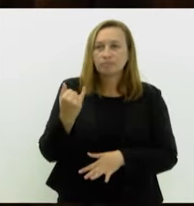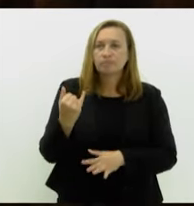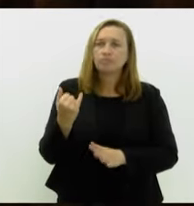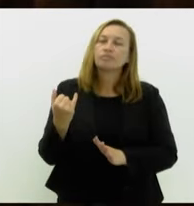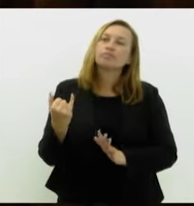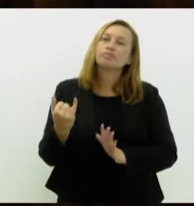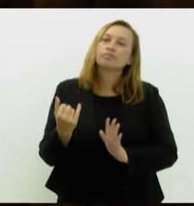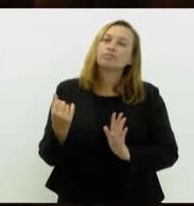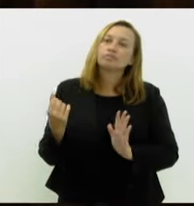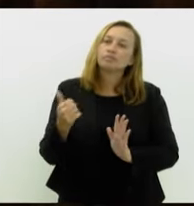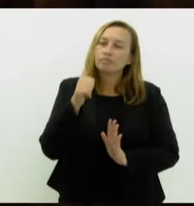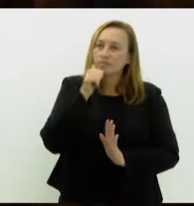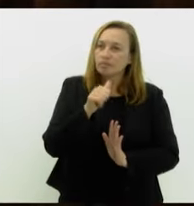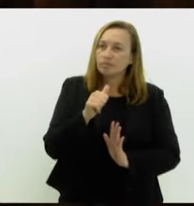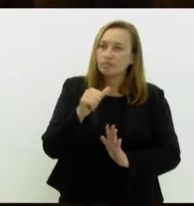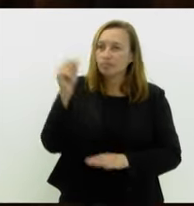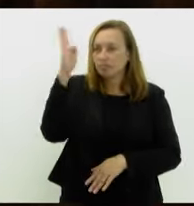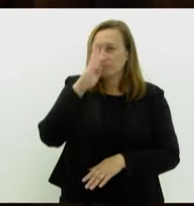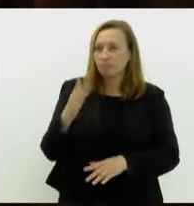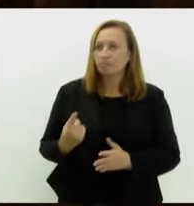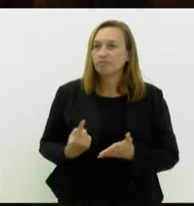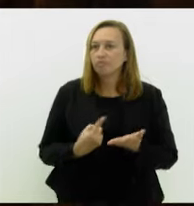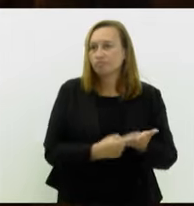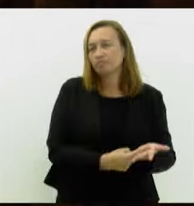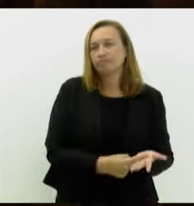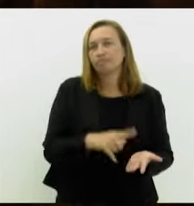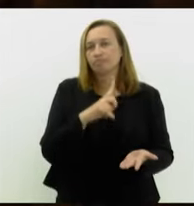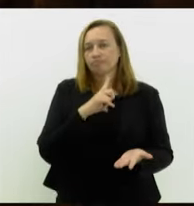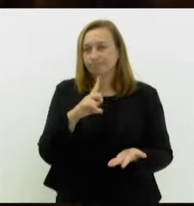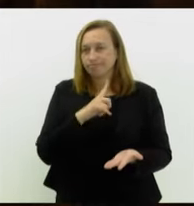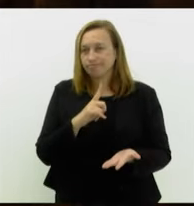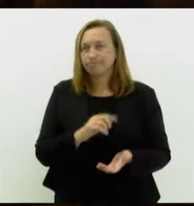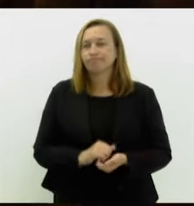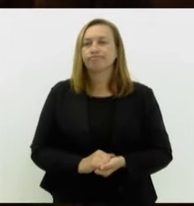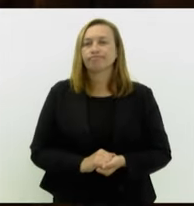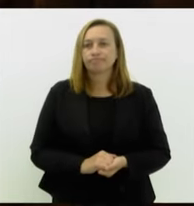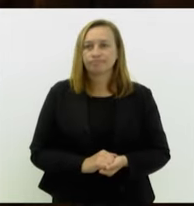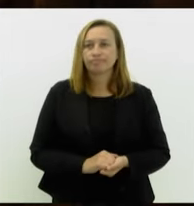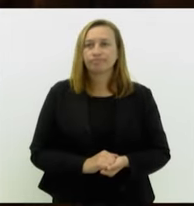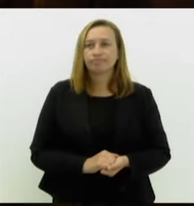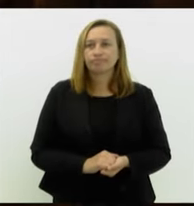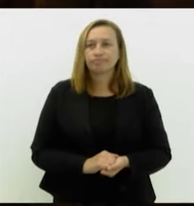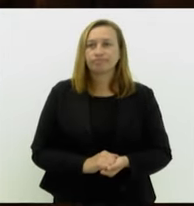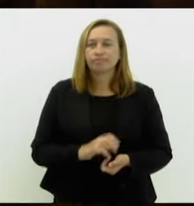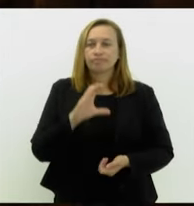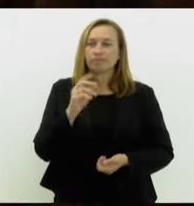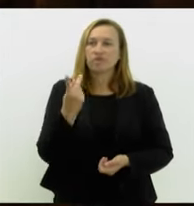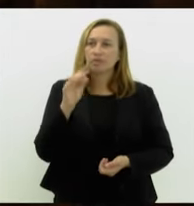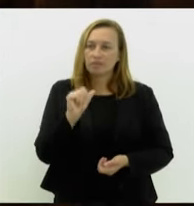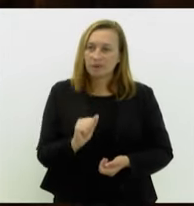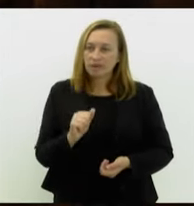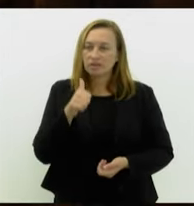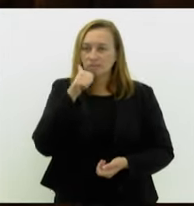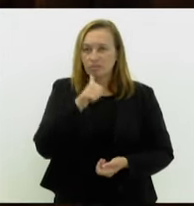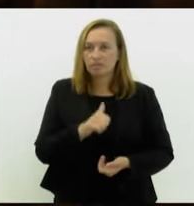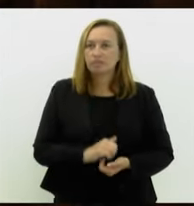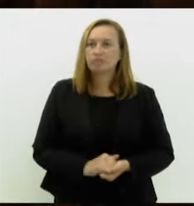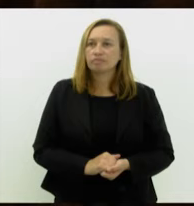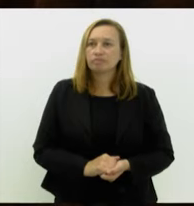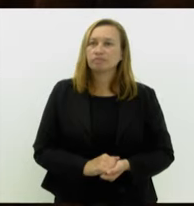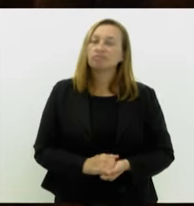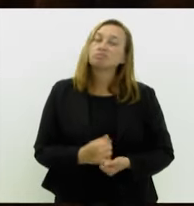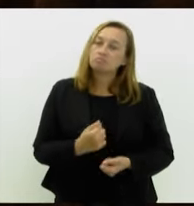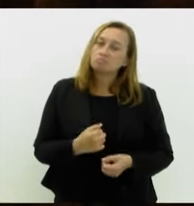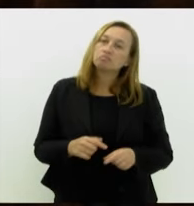Brasil que tem um compromisso tem que ter um compromisso com a campanha das mulheres Eu